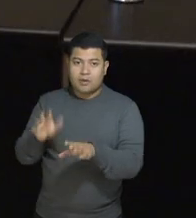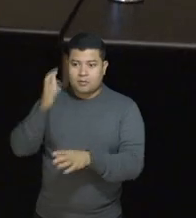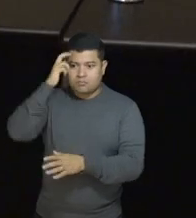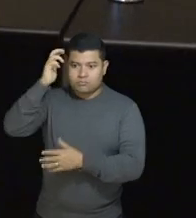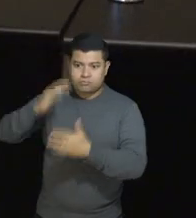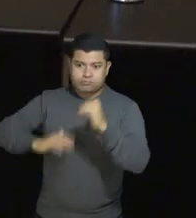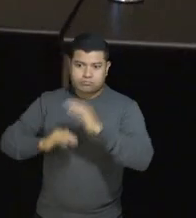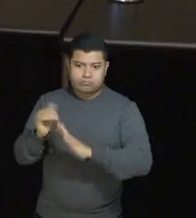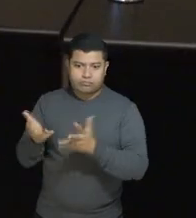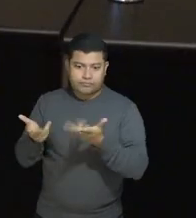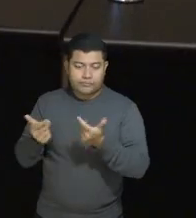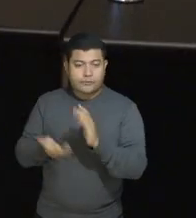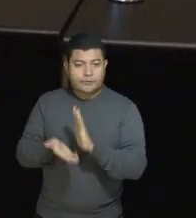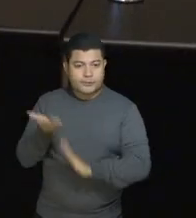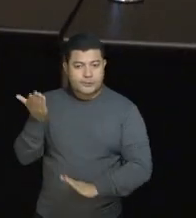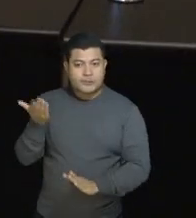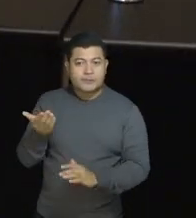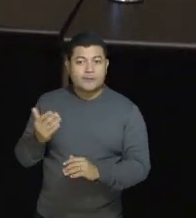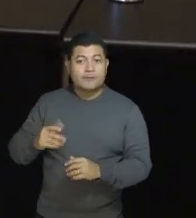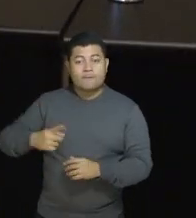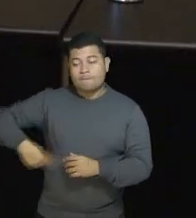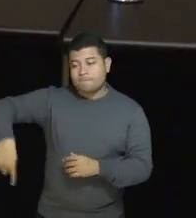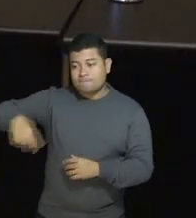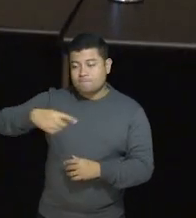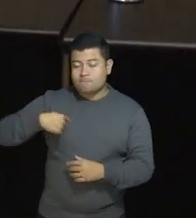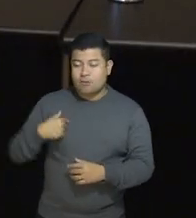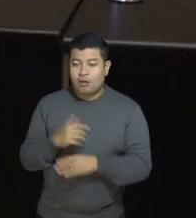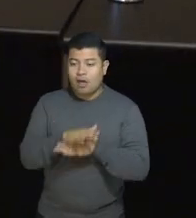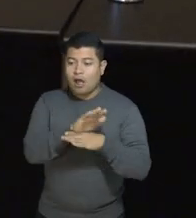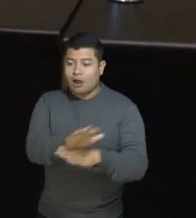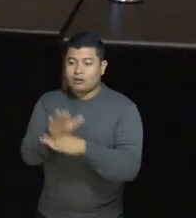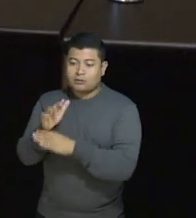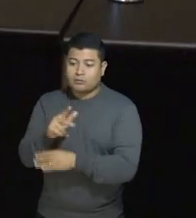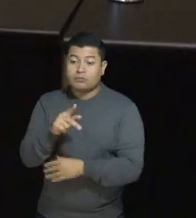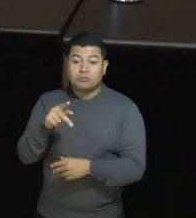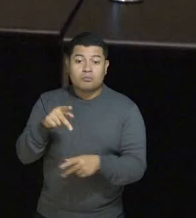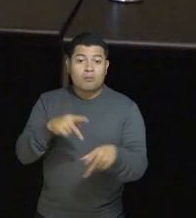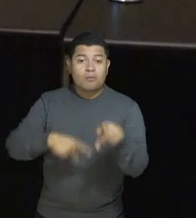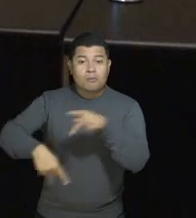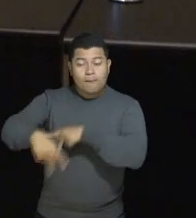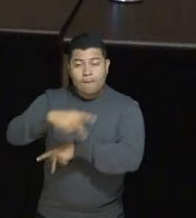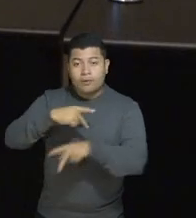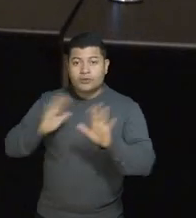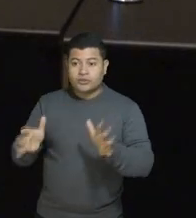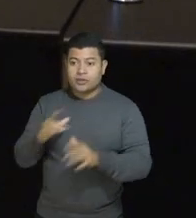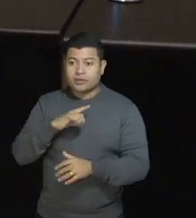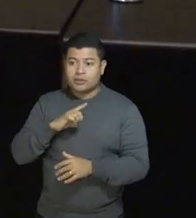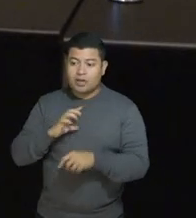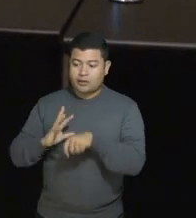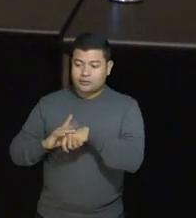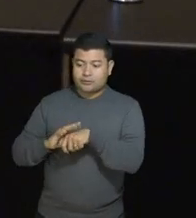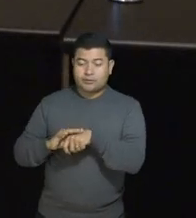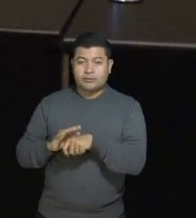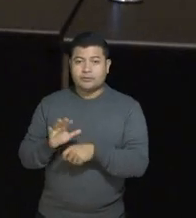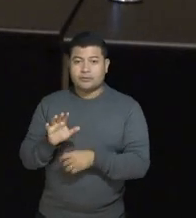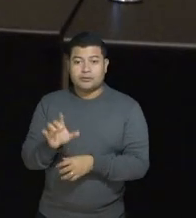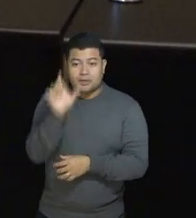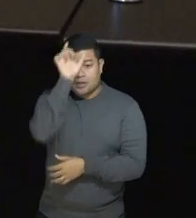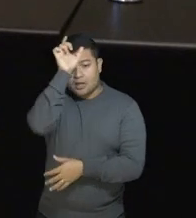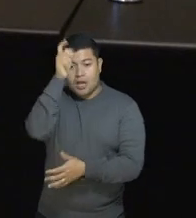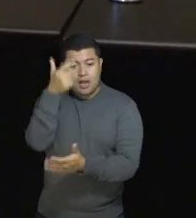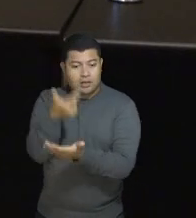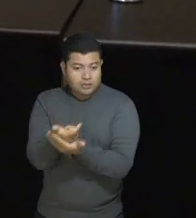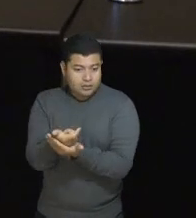consegue contemplar esse público que já tenha, porventura, essa comorbidade. E a dislexia aparece,